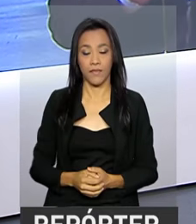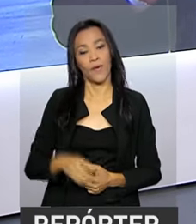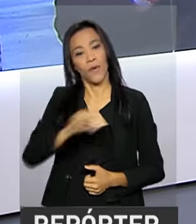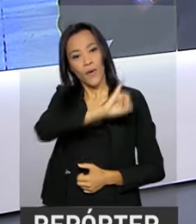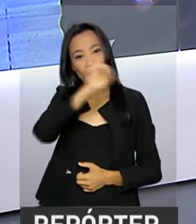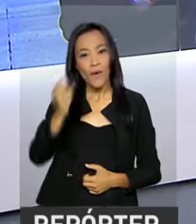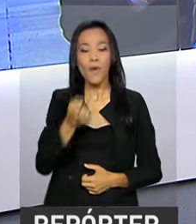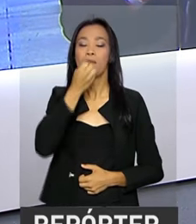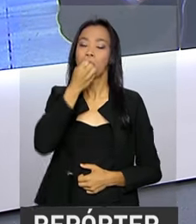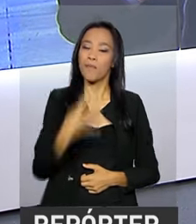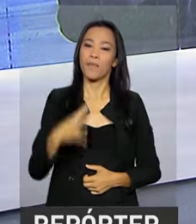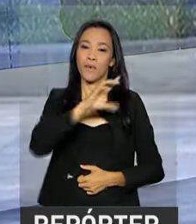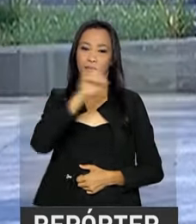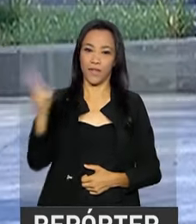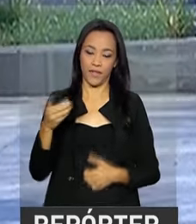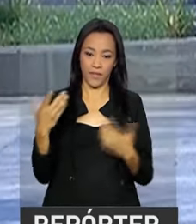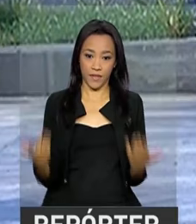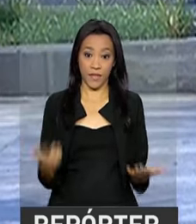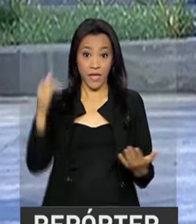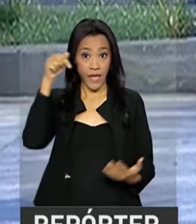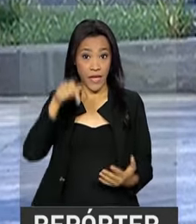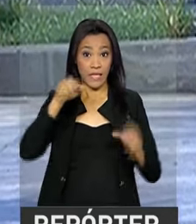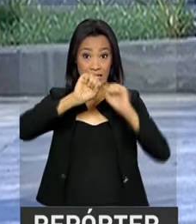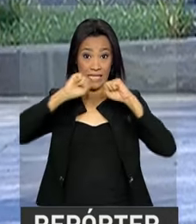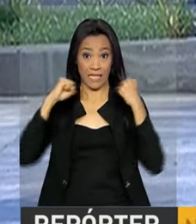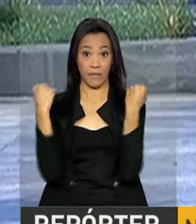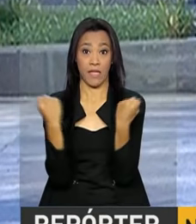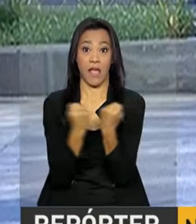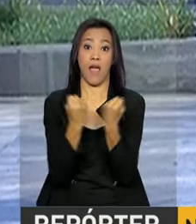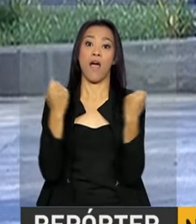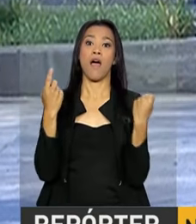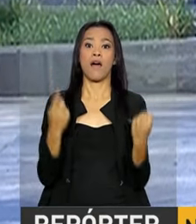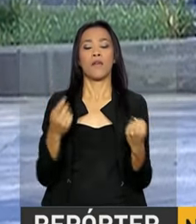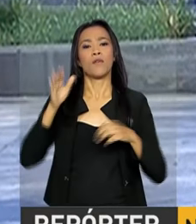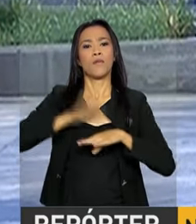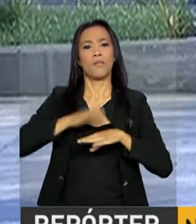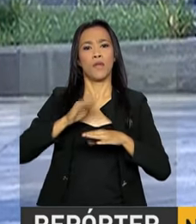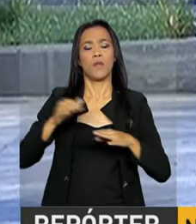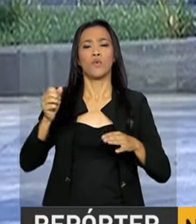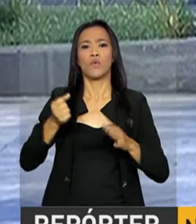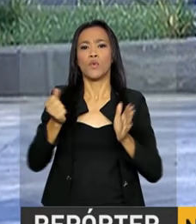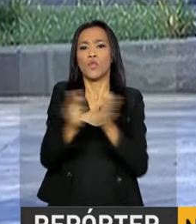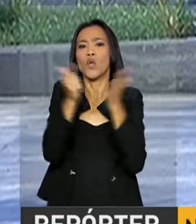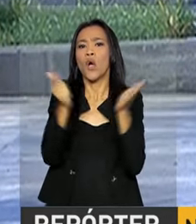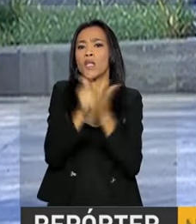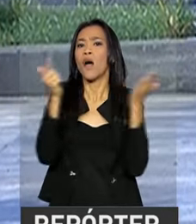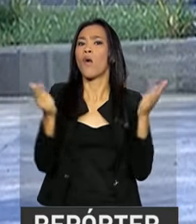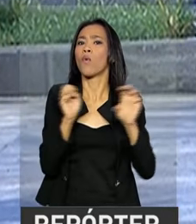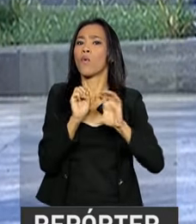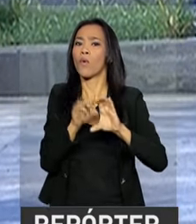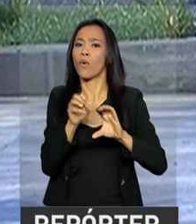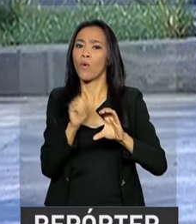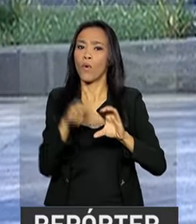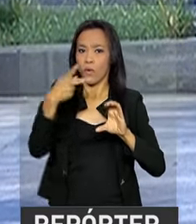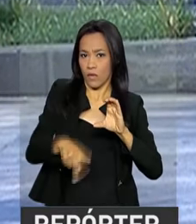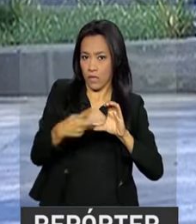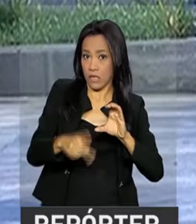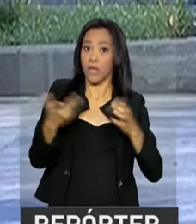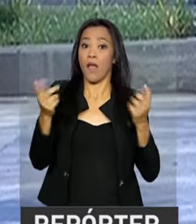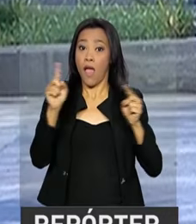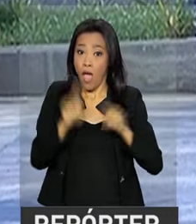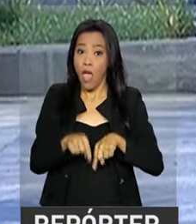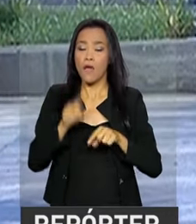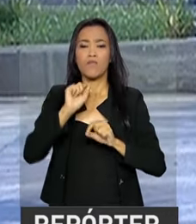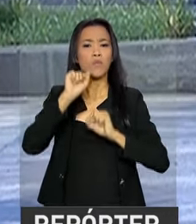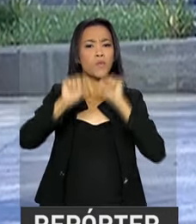Olá, bom dia, Renata. Este seminário, promovido pelo jornal carioca O Globo, quer dialogar com a população sobre a